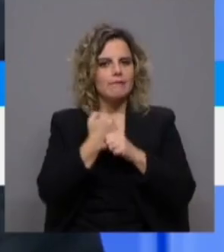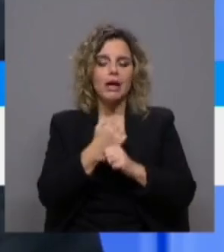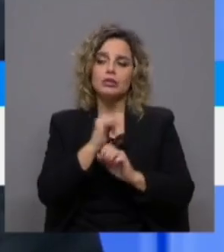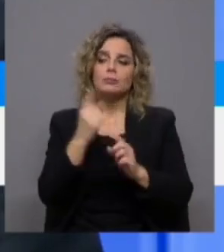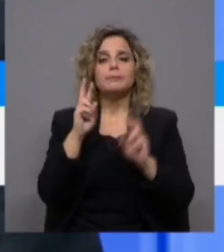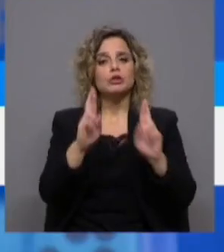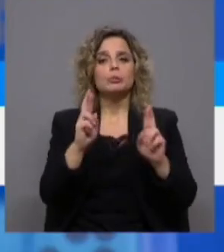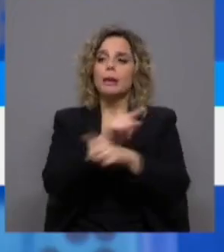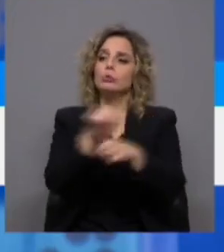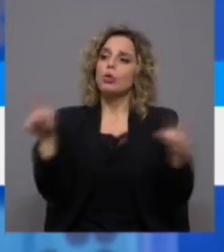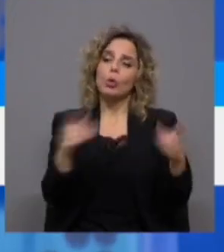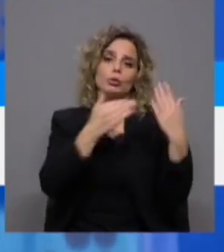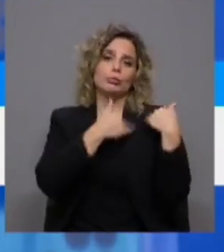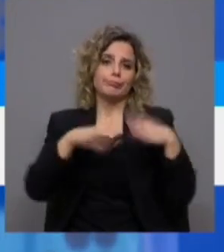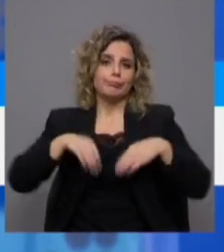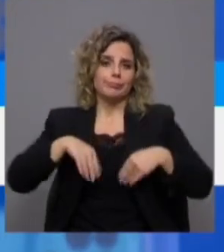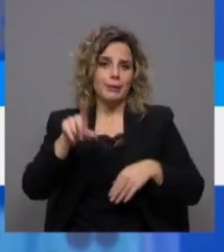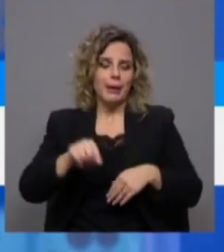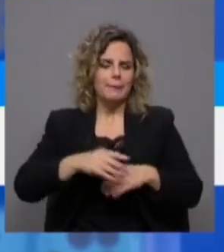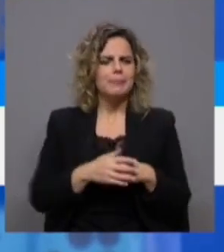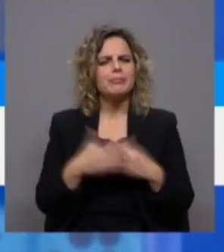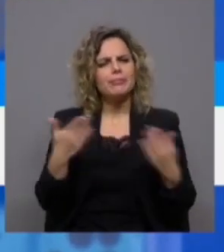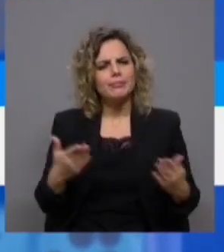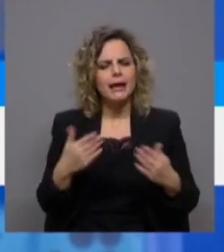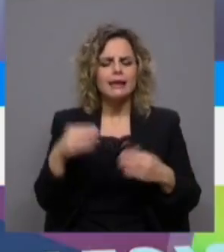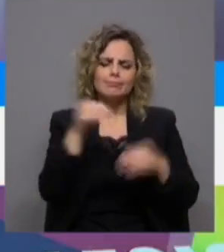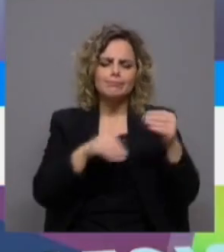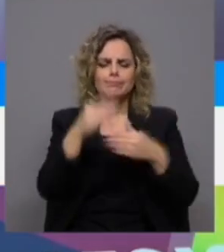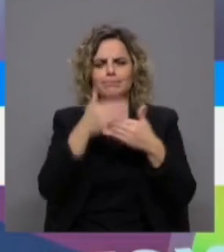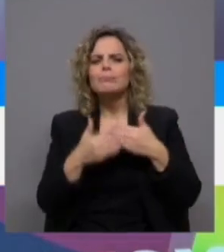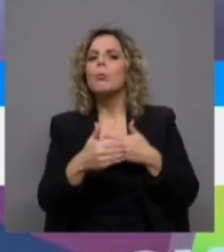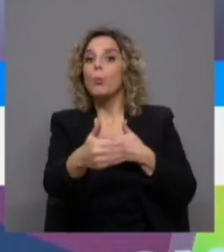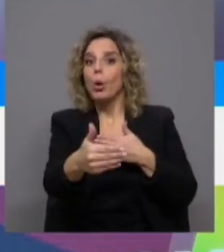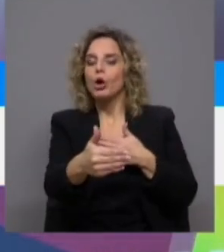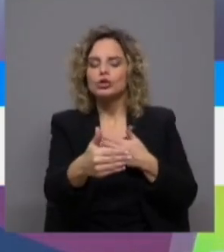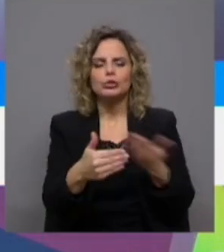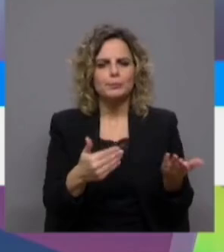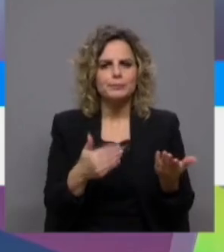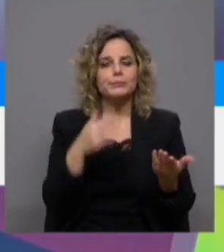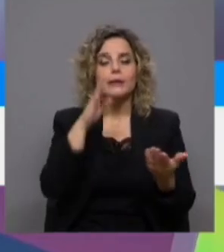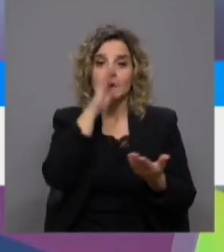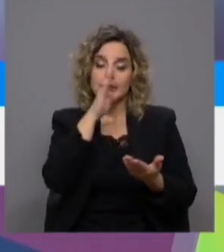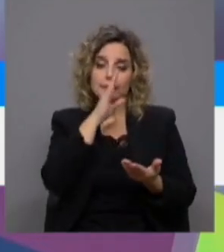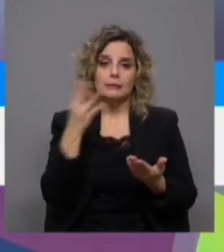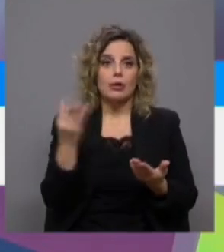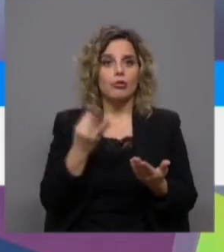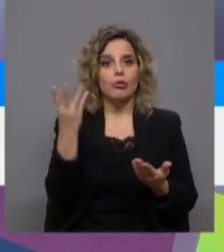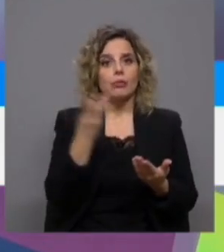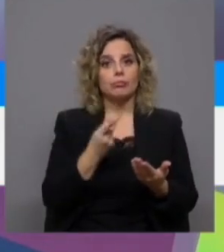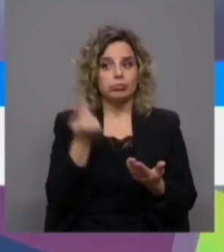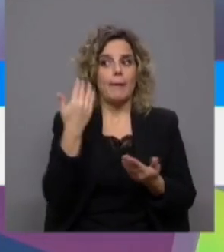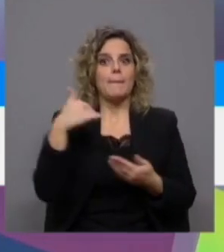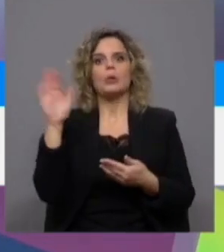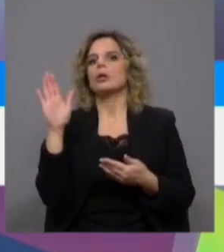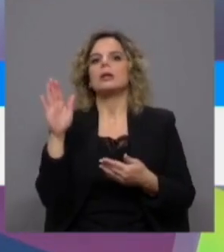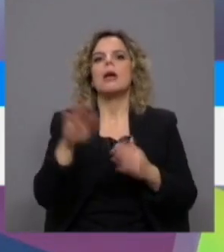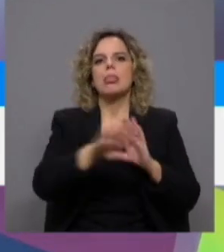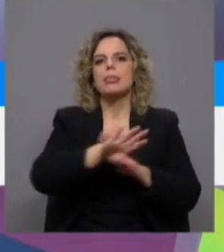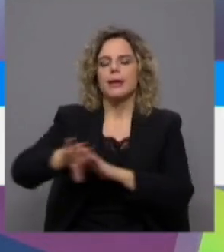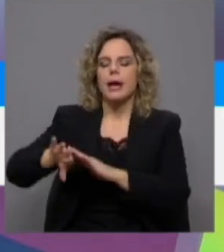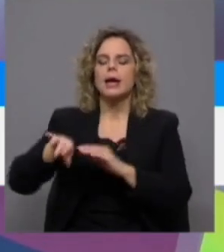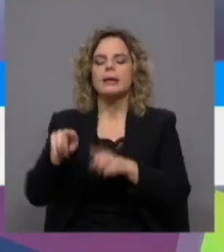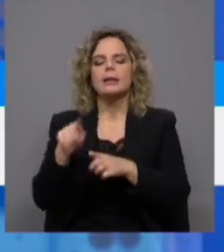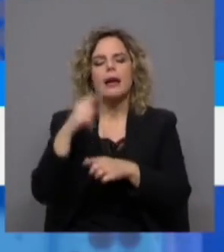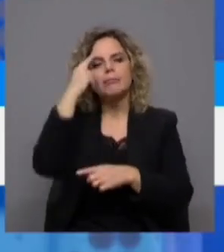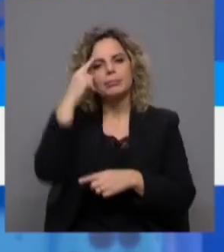outros façam a eles sempre que se fala nesse cenário possa Eleitoral da supor adquirida no caso de haver uma meio de campo político centro-direita que